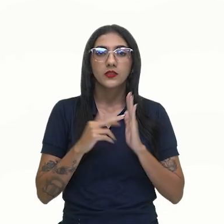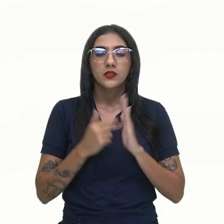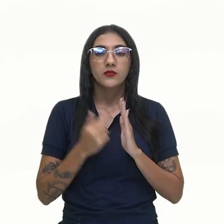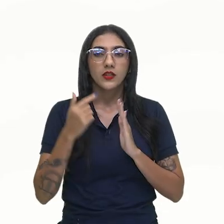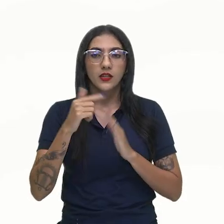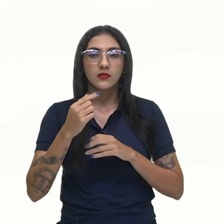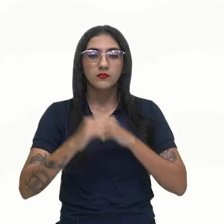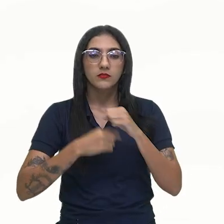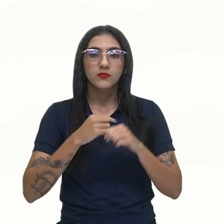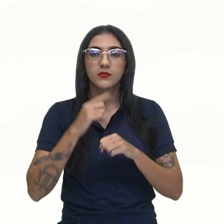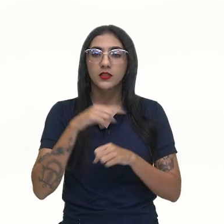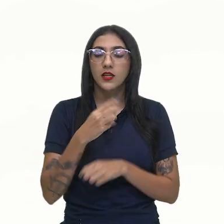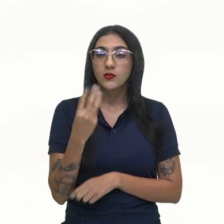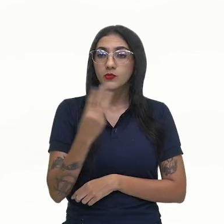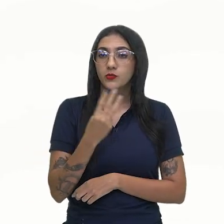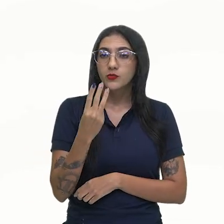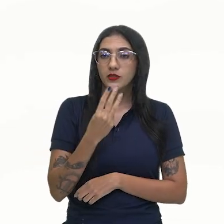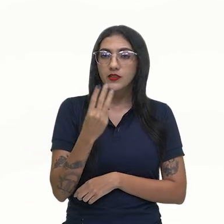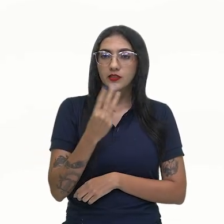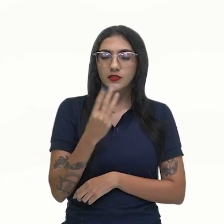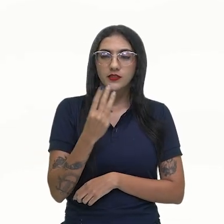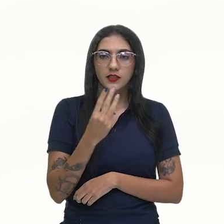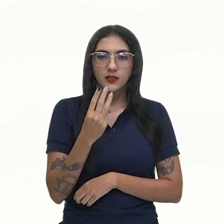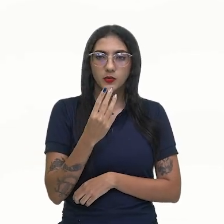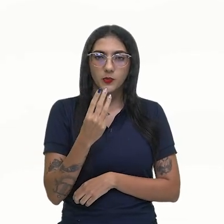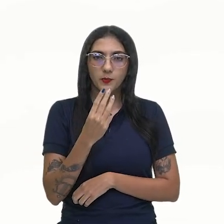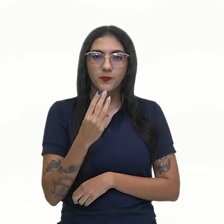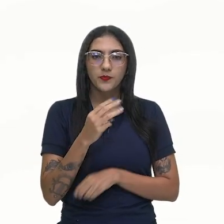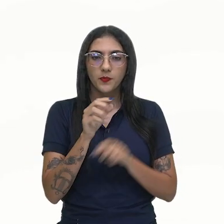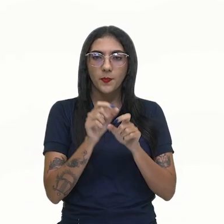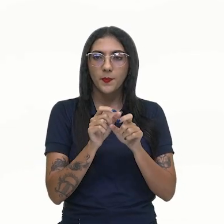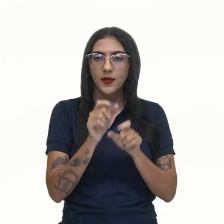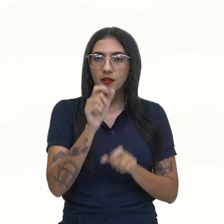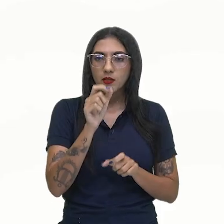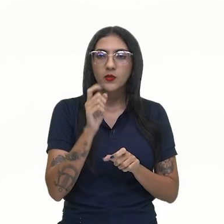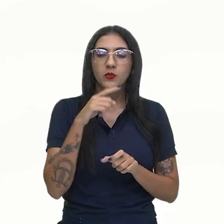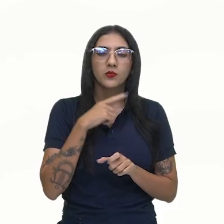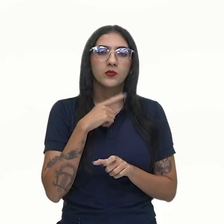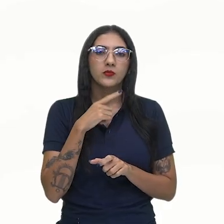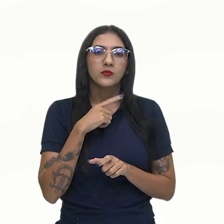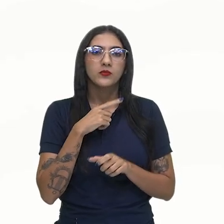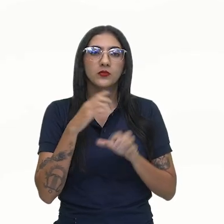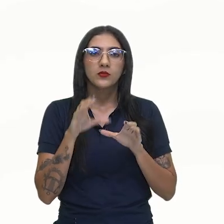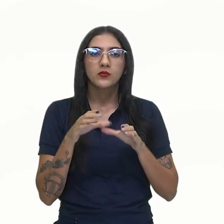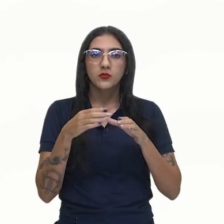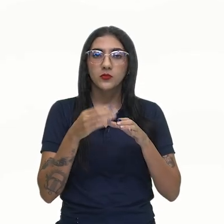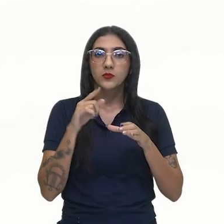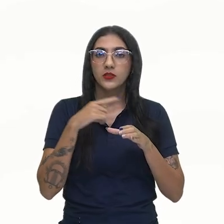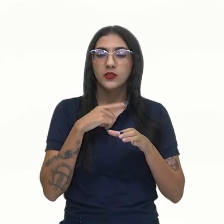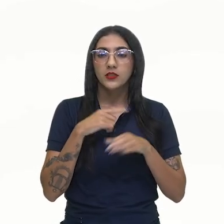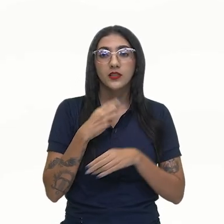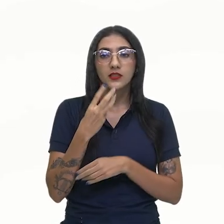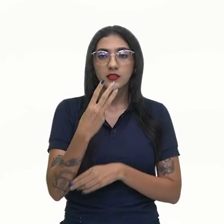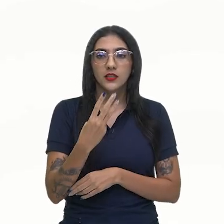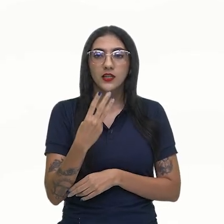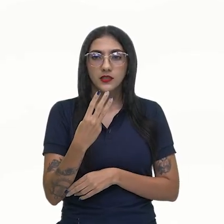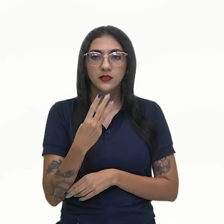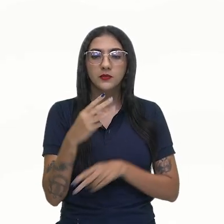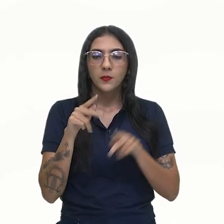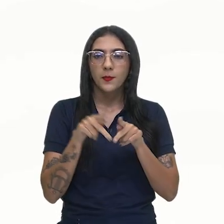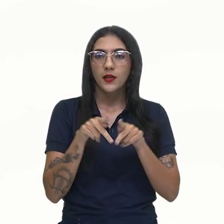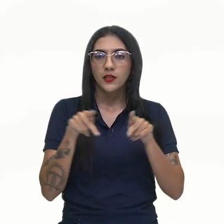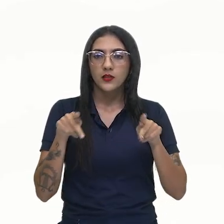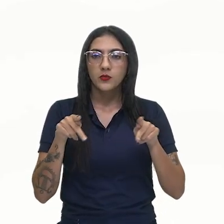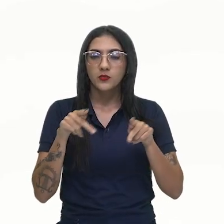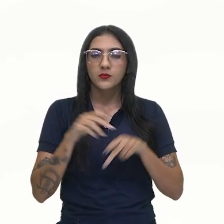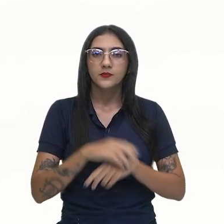elemento está no terceiro período aí dessa família. Ele tem 3 períodos e ele pertence à